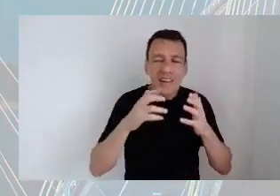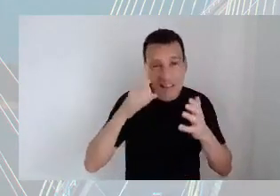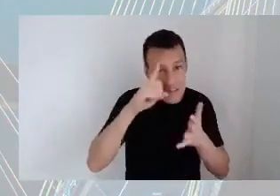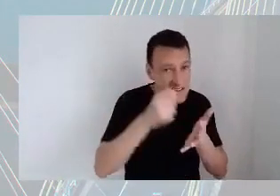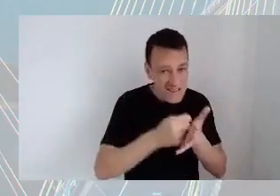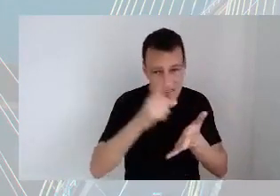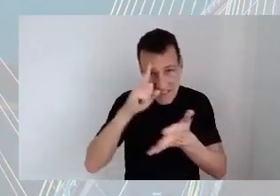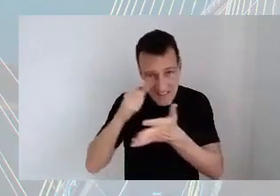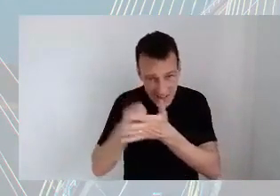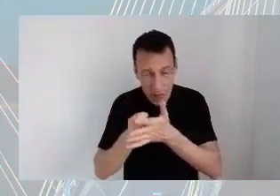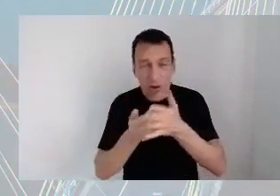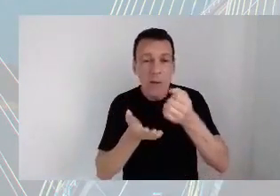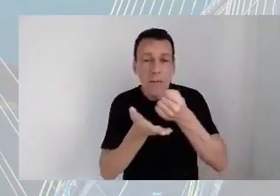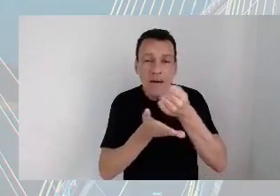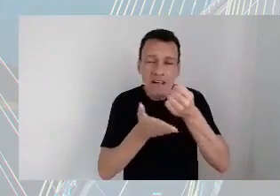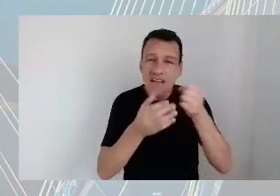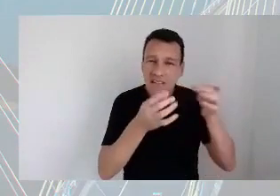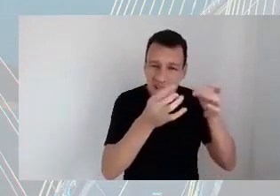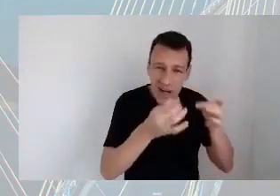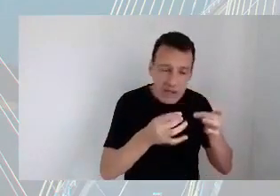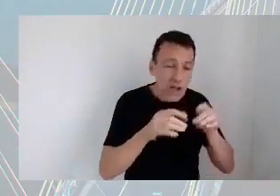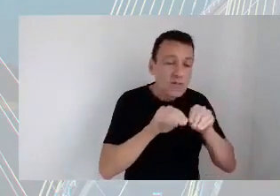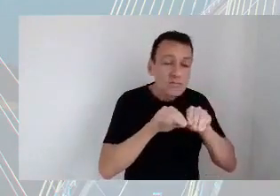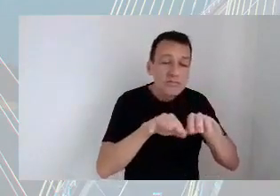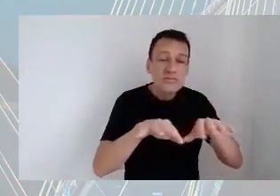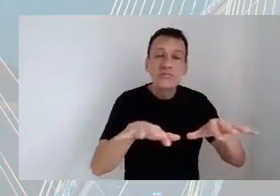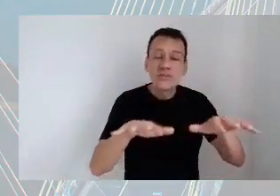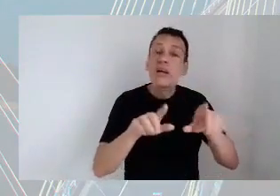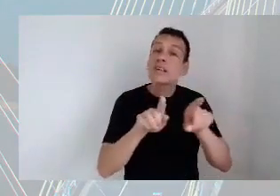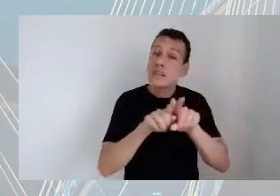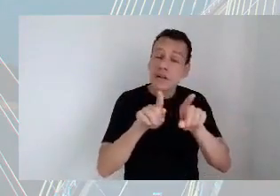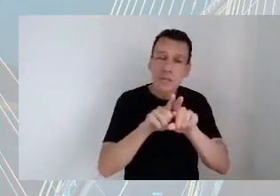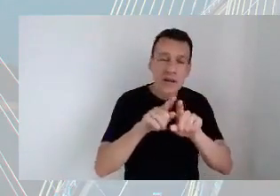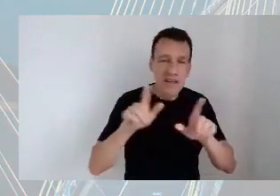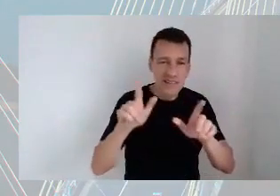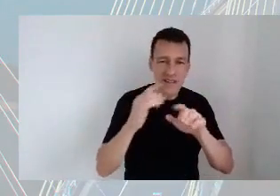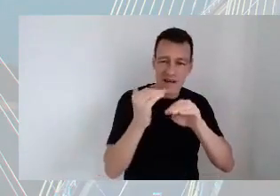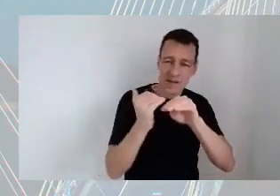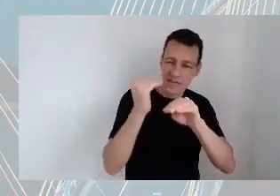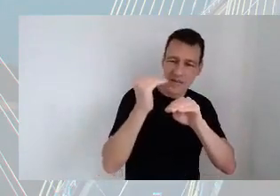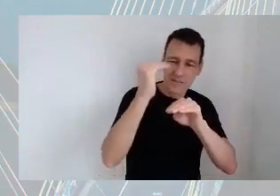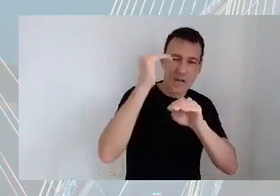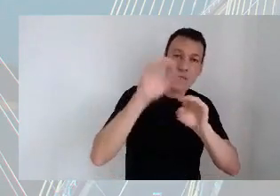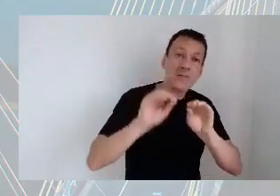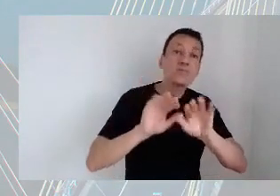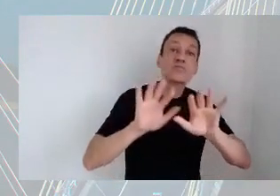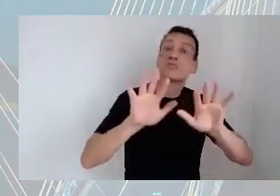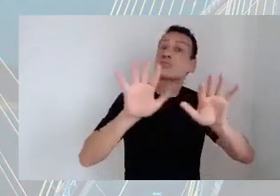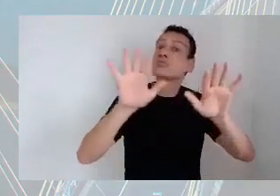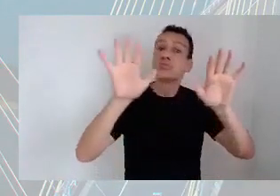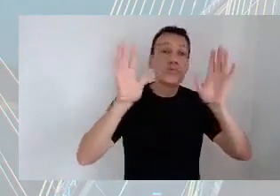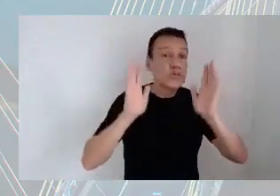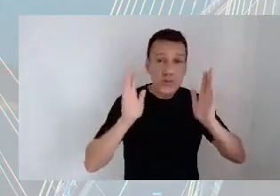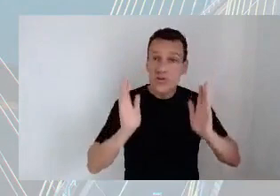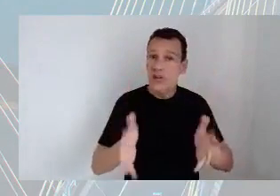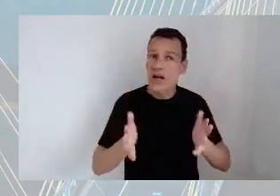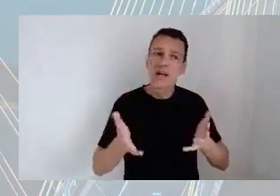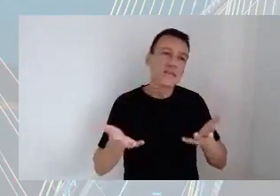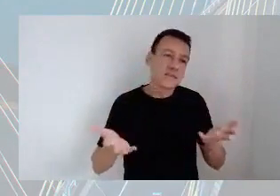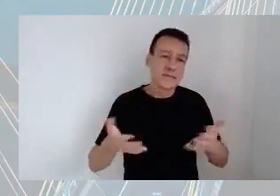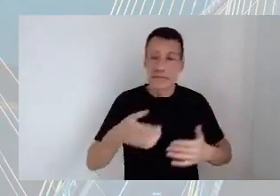para outras áreas e até para níveis mais altos ali da empresa, né? Então, existe esse gatilho, você começar a fomentar esse tipo